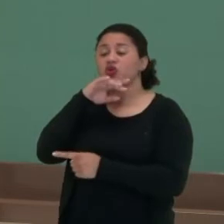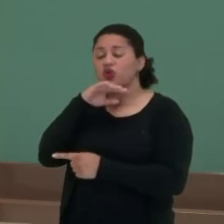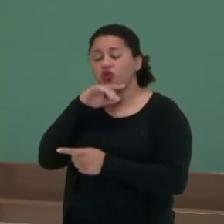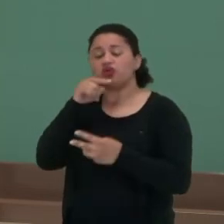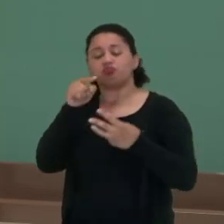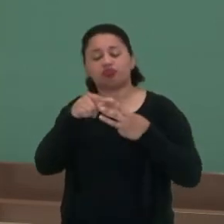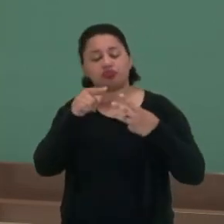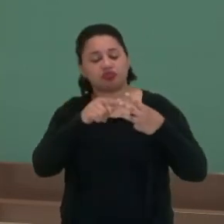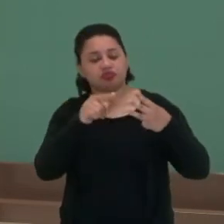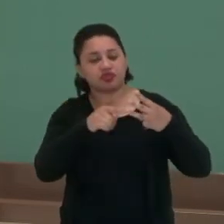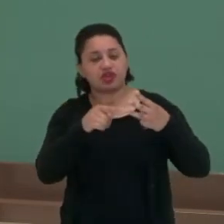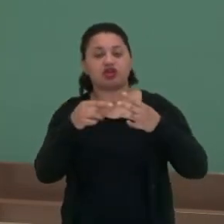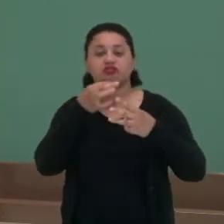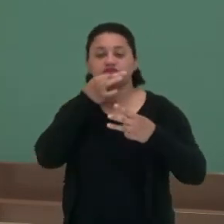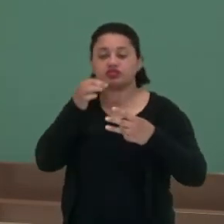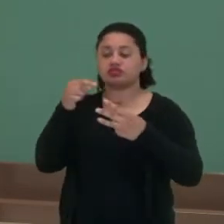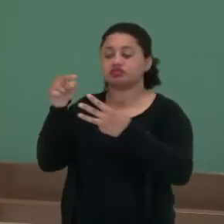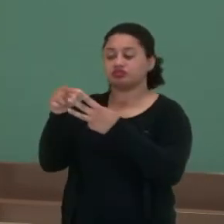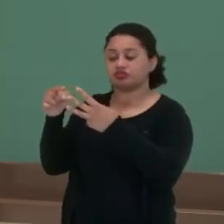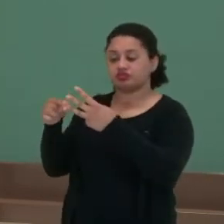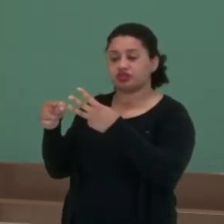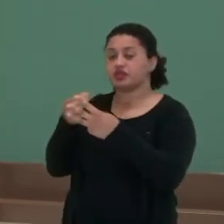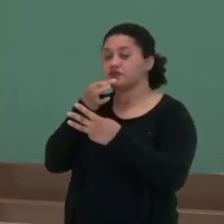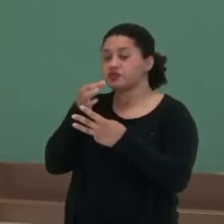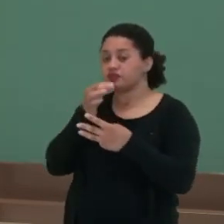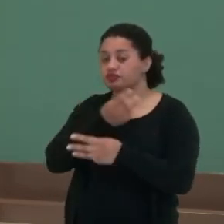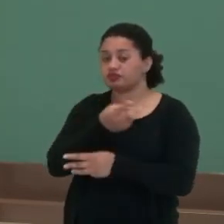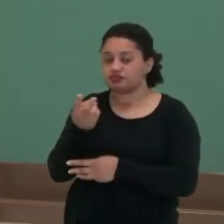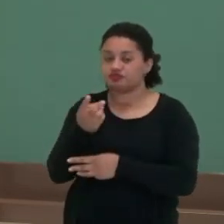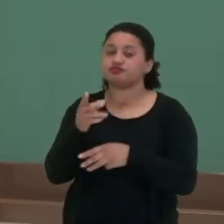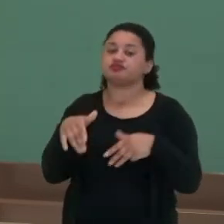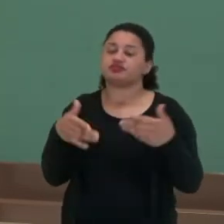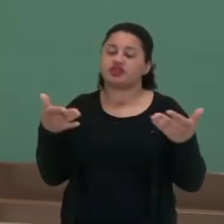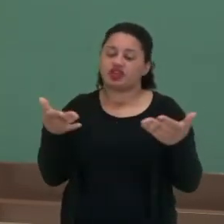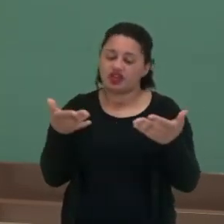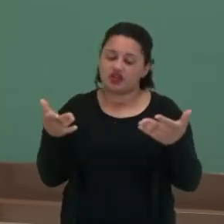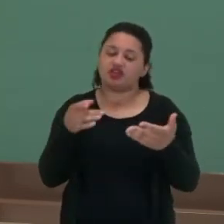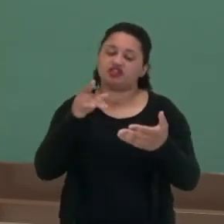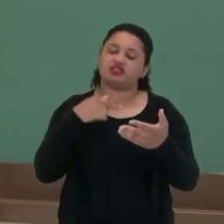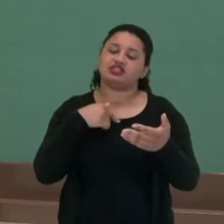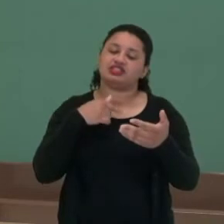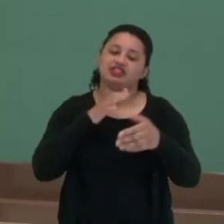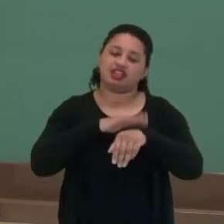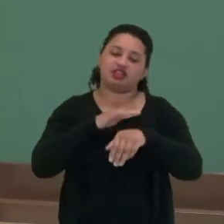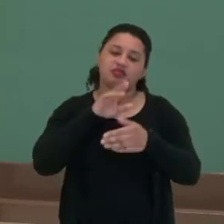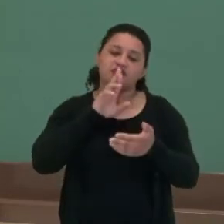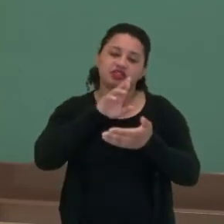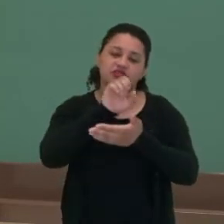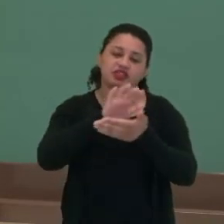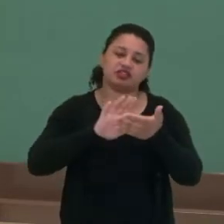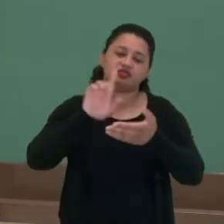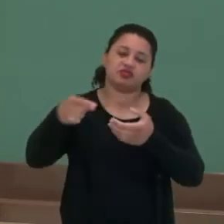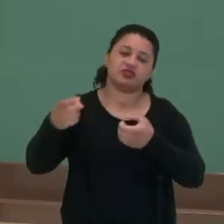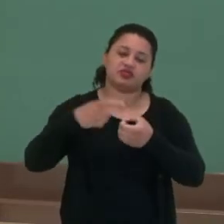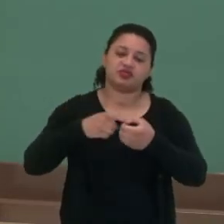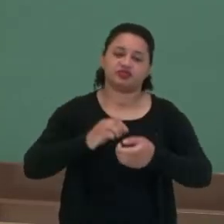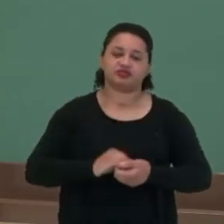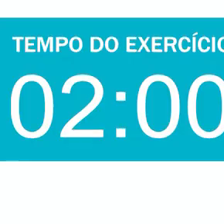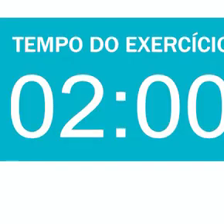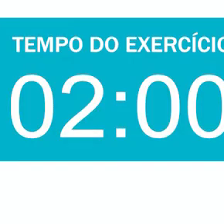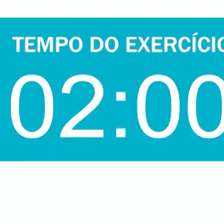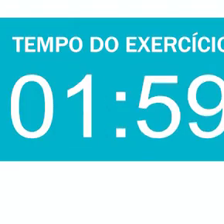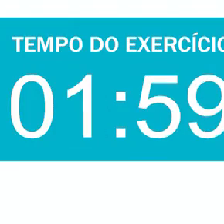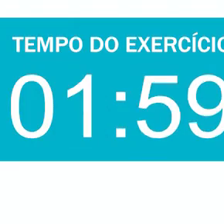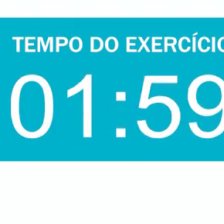foi ruim? 3 argumentos para cada um deles. Então, o relógio vai aparecer na tela e a gente está aguardando você.